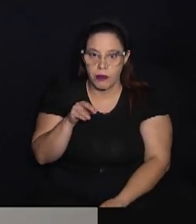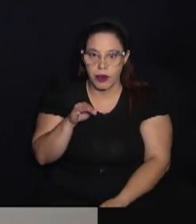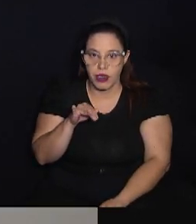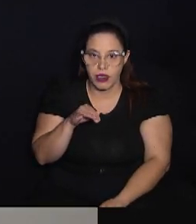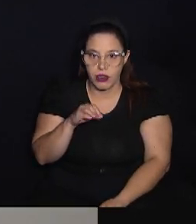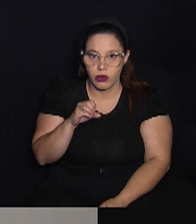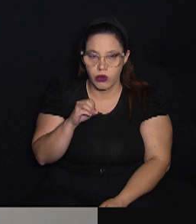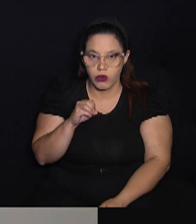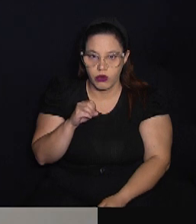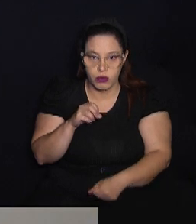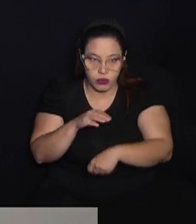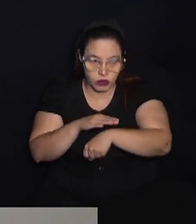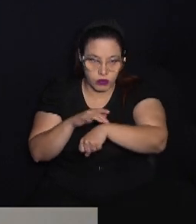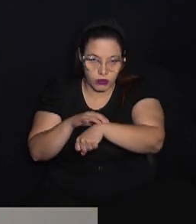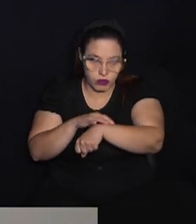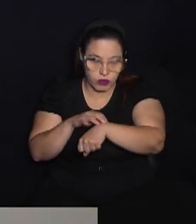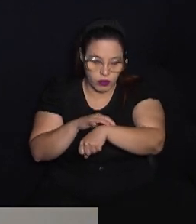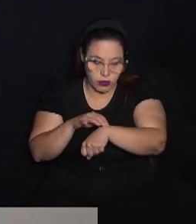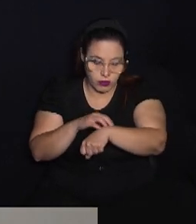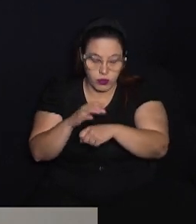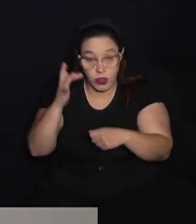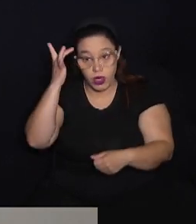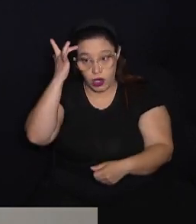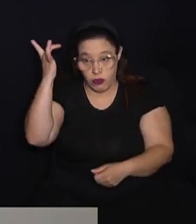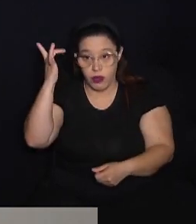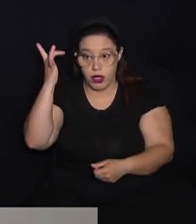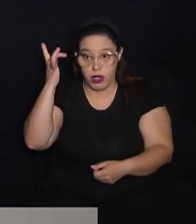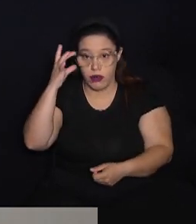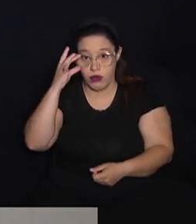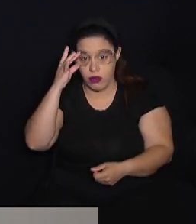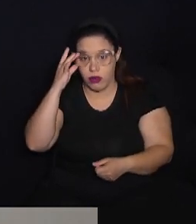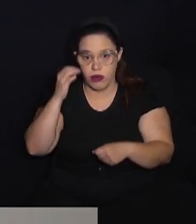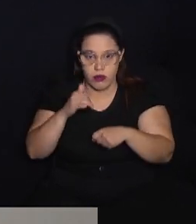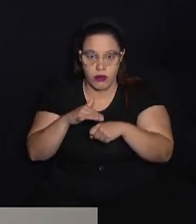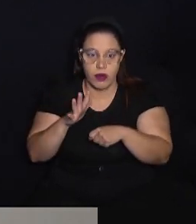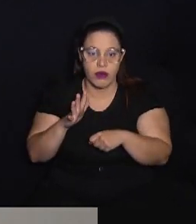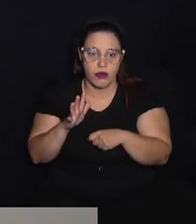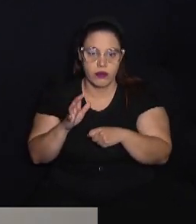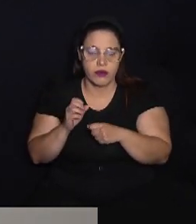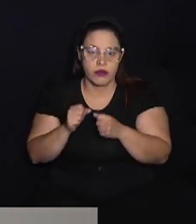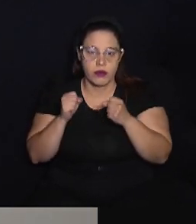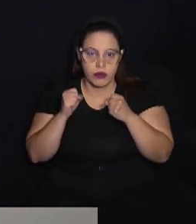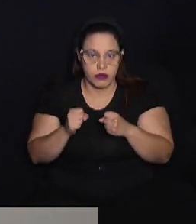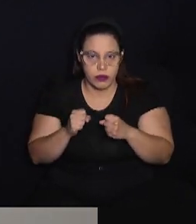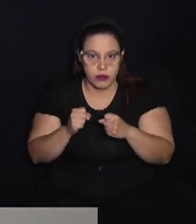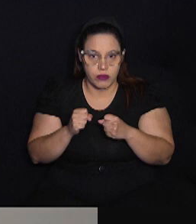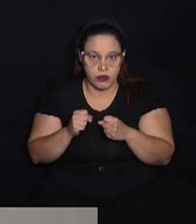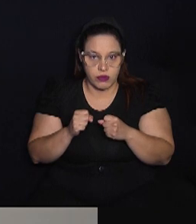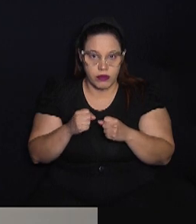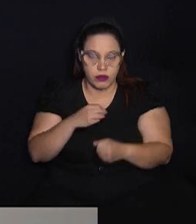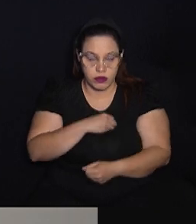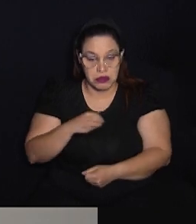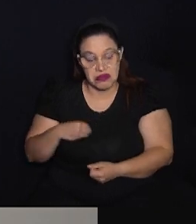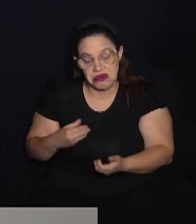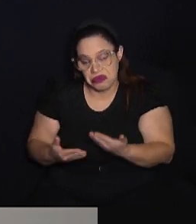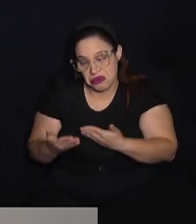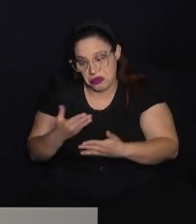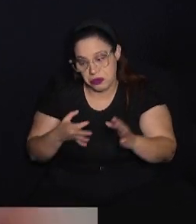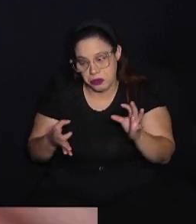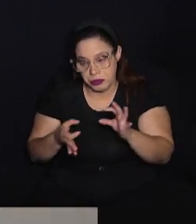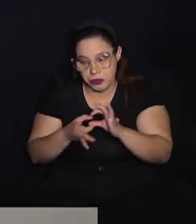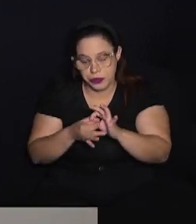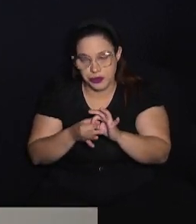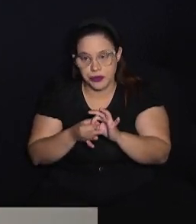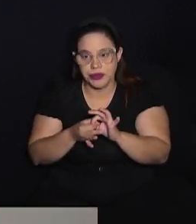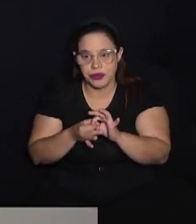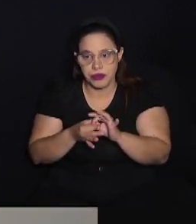olha a lesão, fica bem mais fácil de identificar. Uma vez identificada a lesão, a gente pode usar exames complementares, mas a fim de